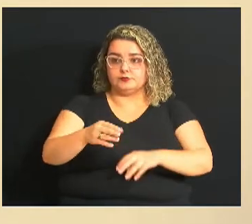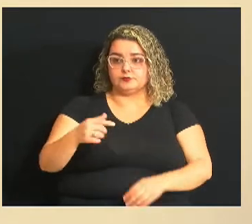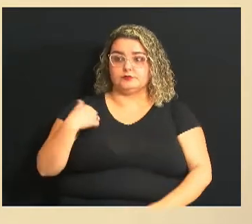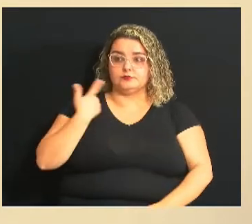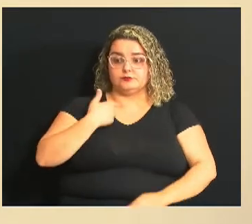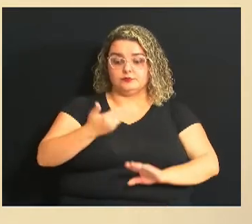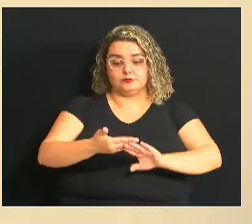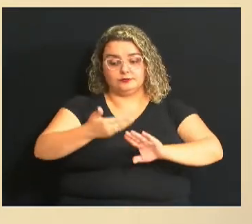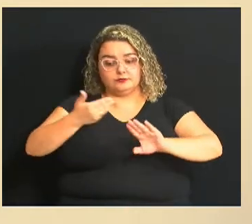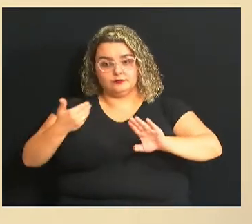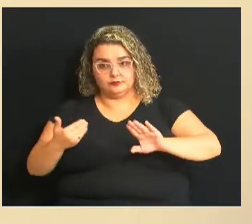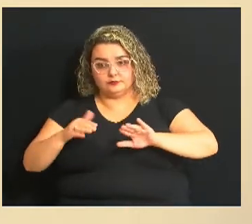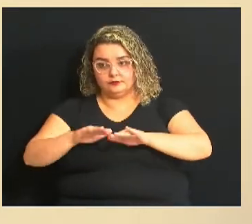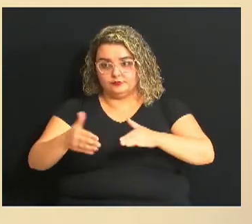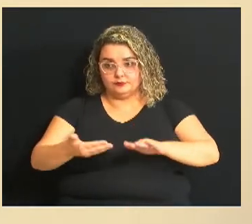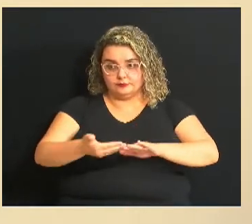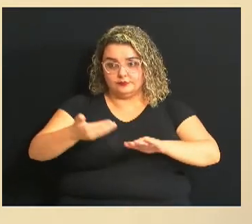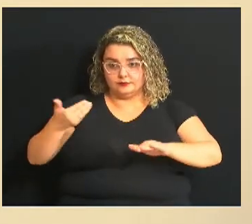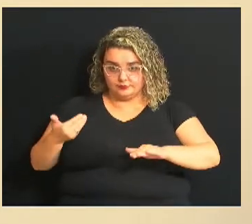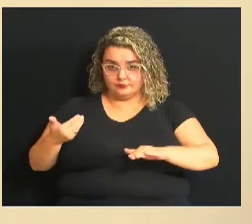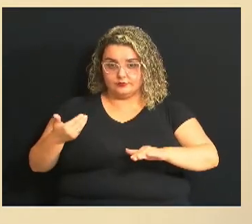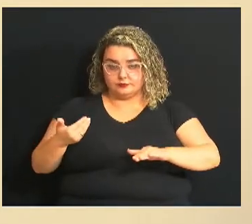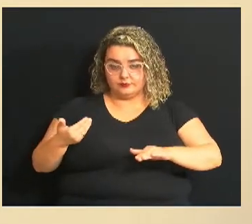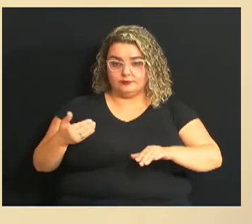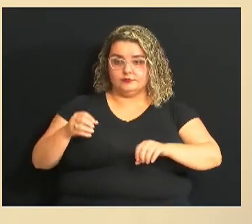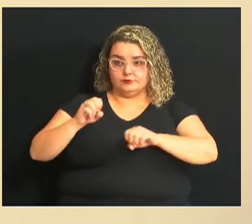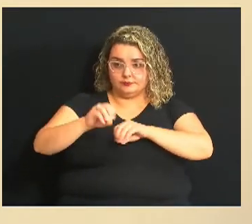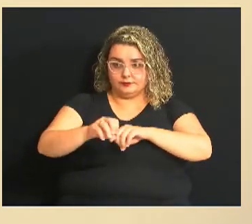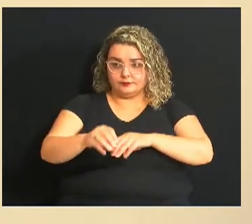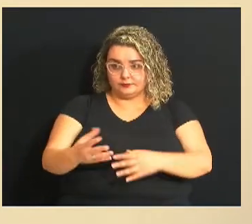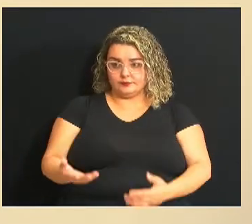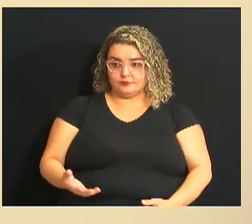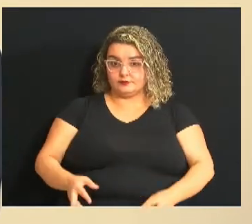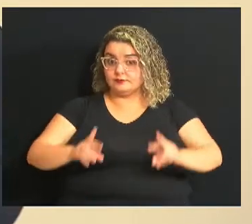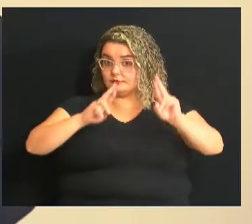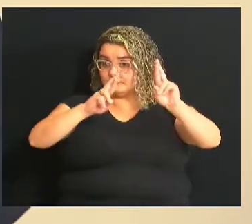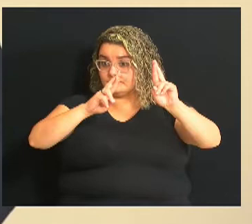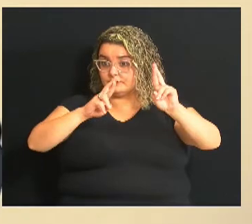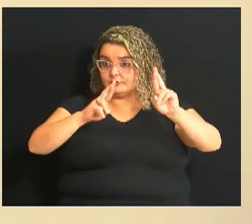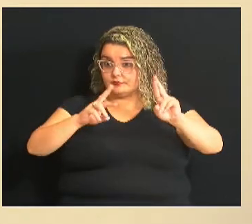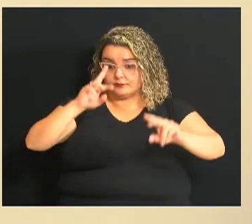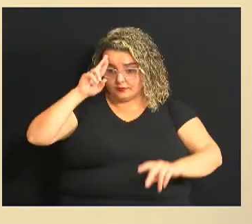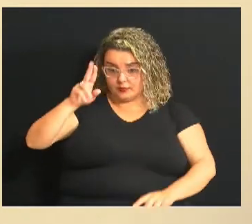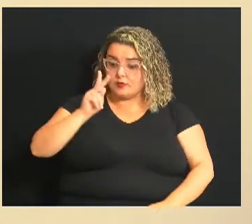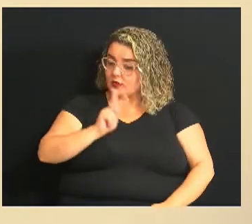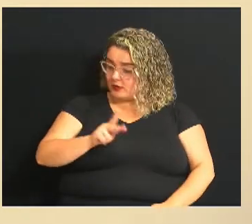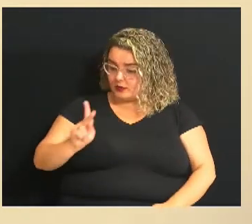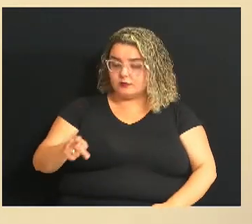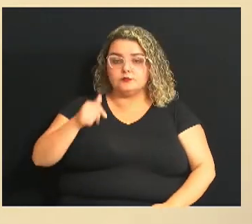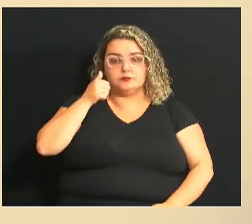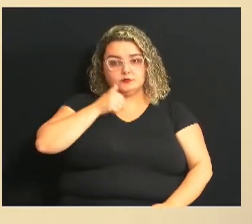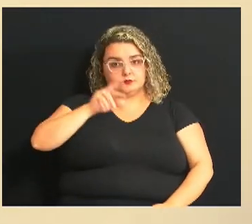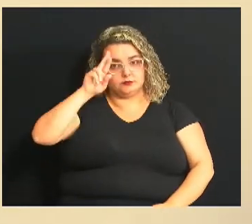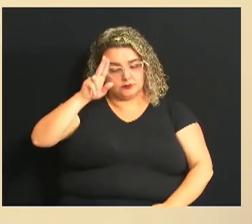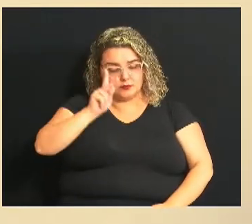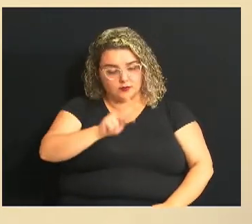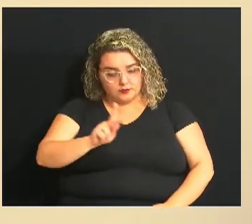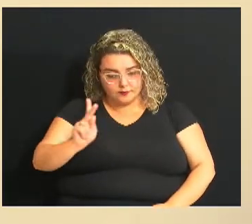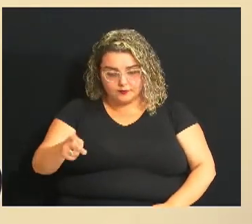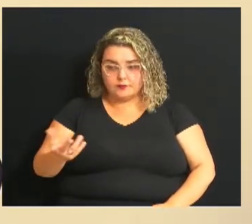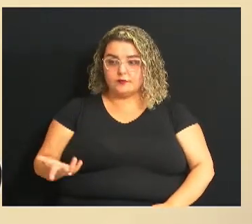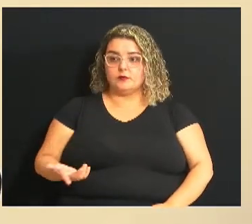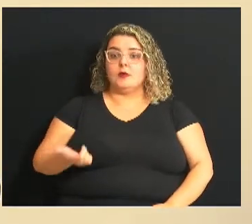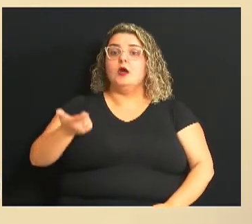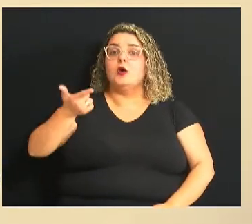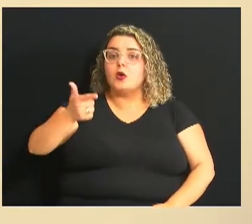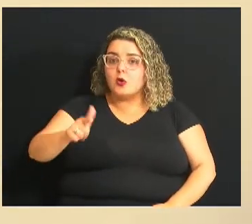cá, da mesa de ensino, nós ainda temos expectativa que os senhores professores, que as senhoras professoras,